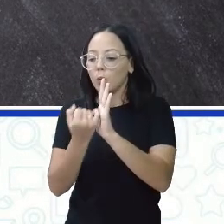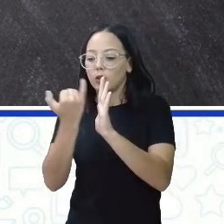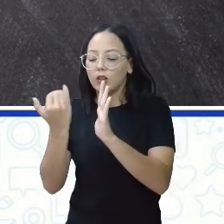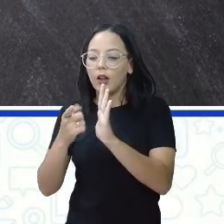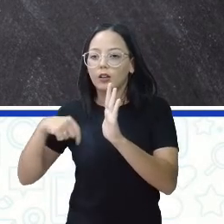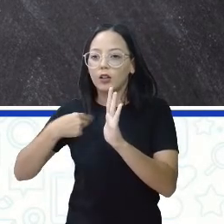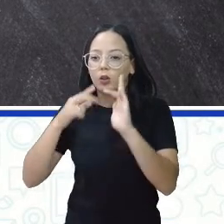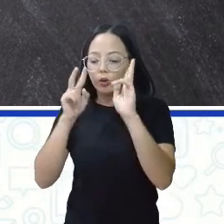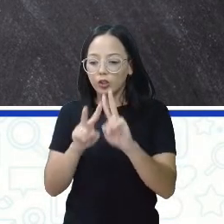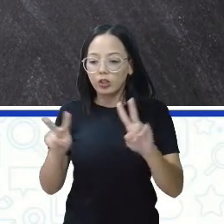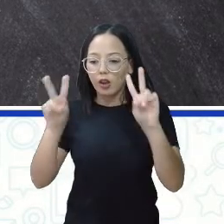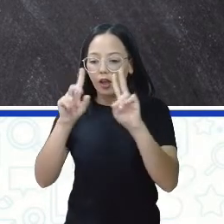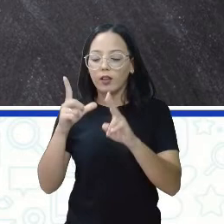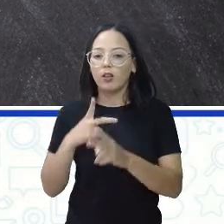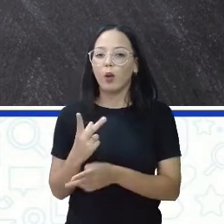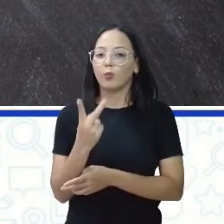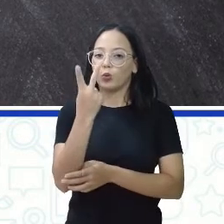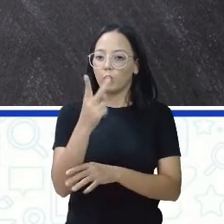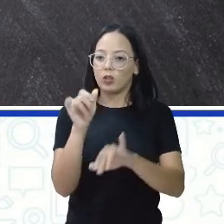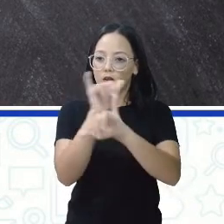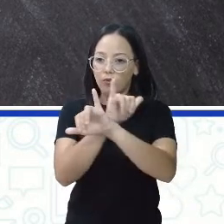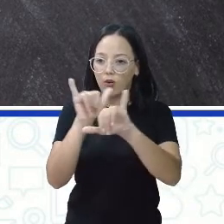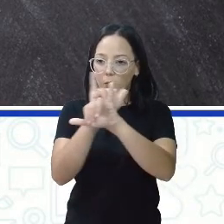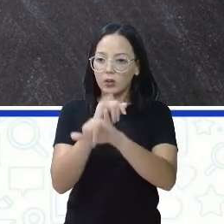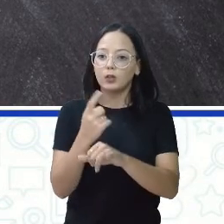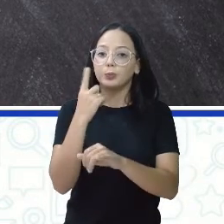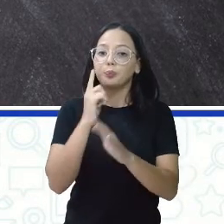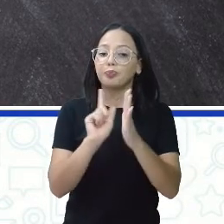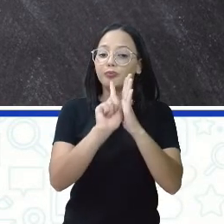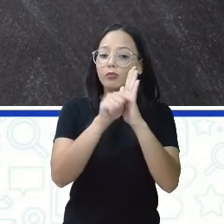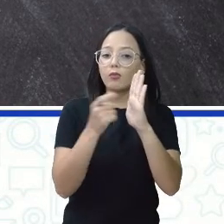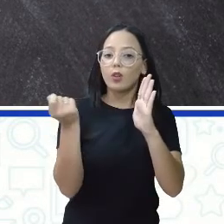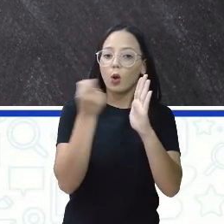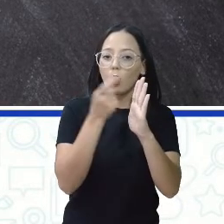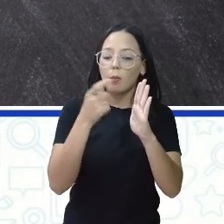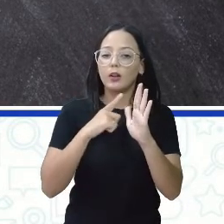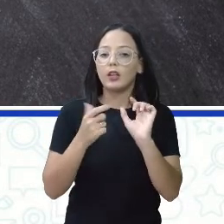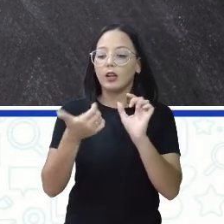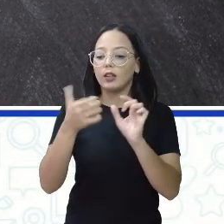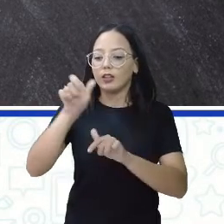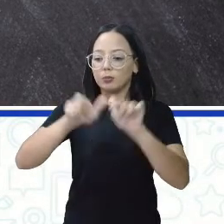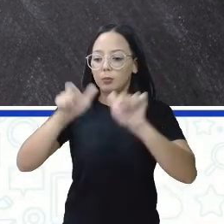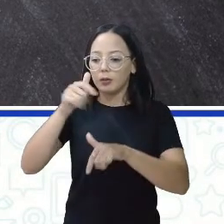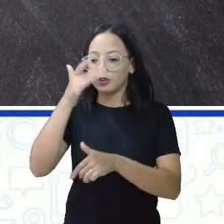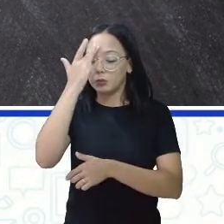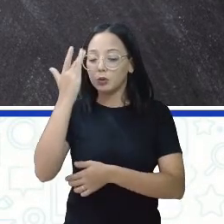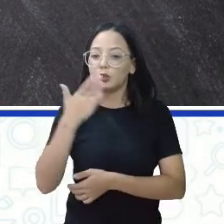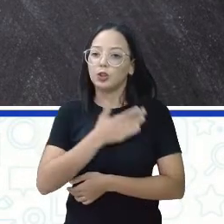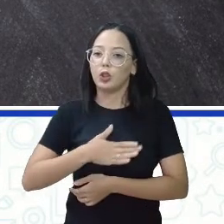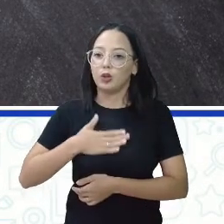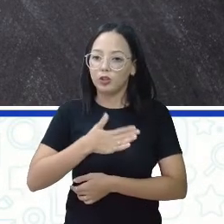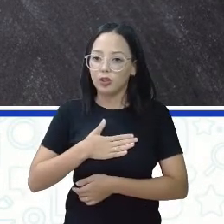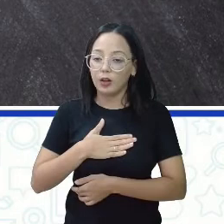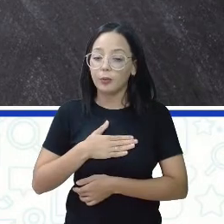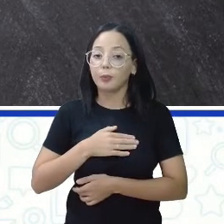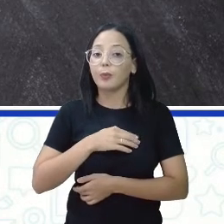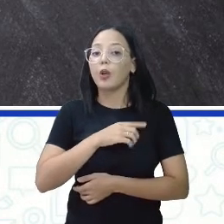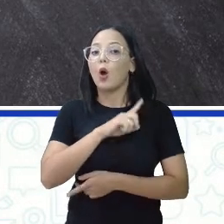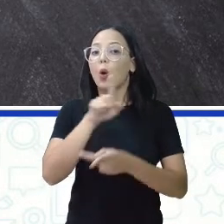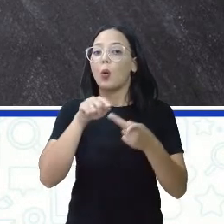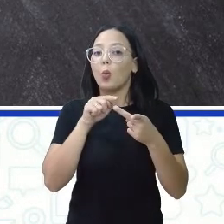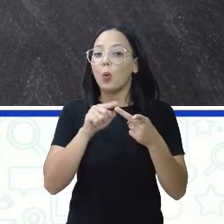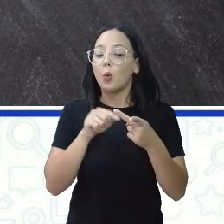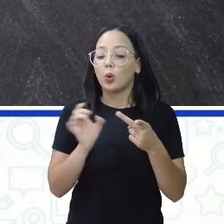linha, a gente está lendo duas informações, né? Do gênero comédia, eu tenho 10 pessoas que gostaram dele. Do